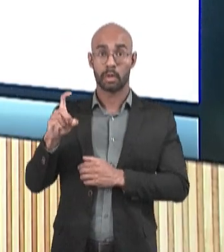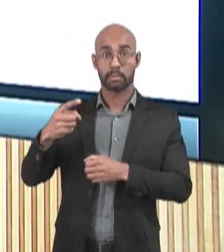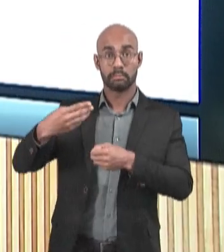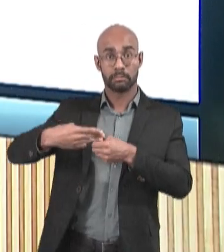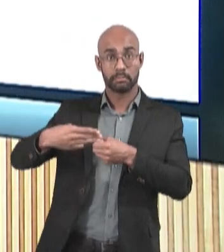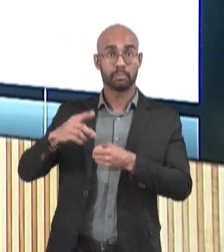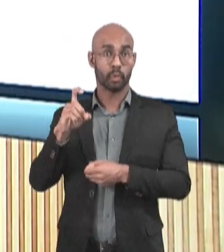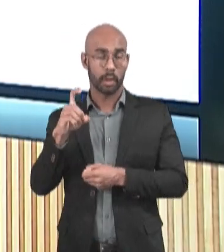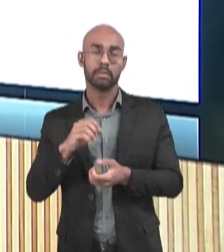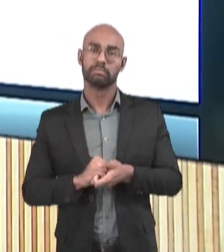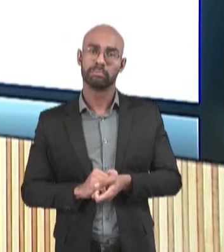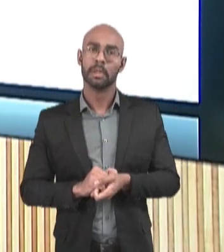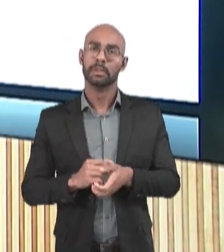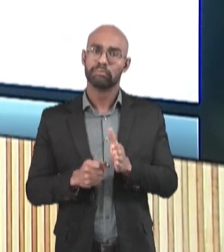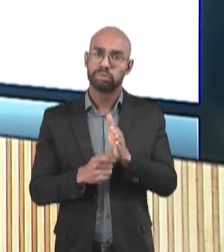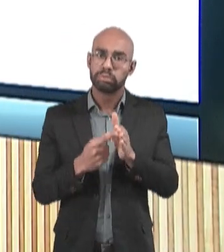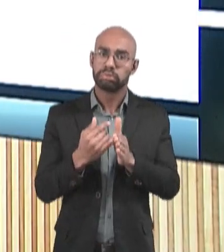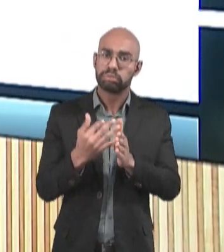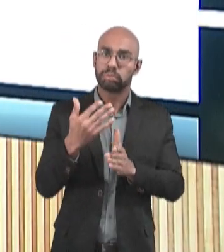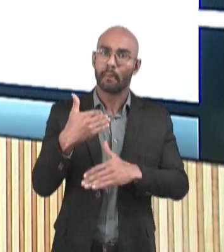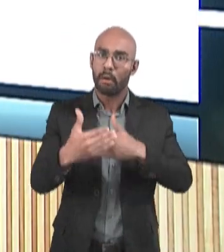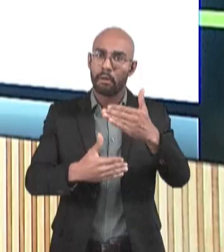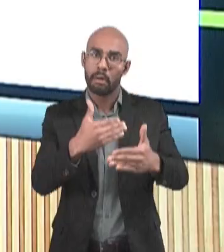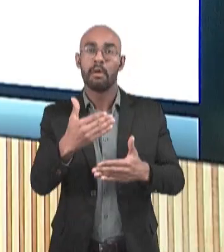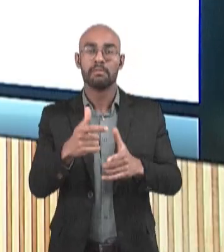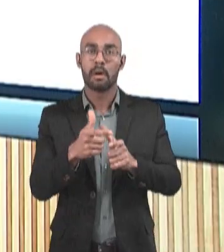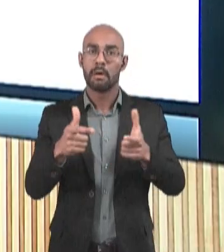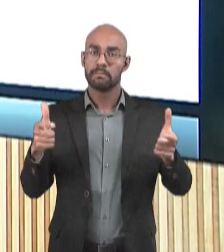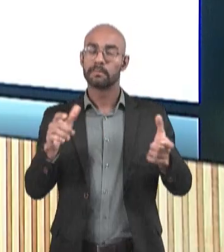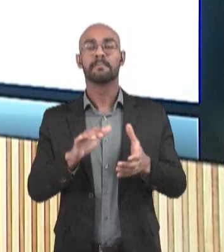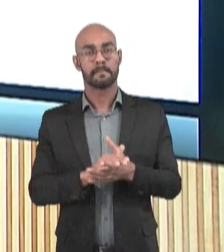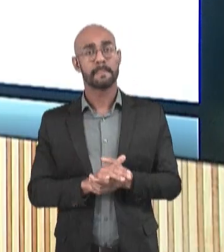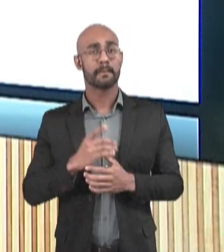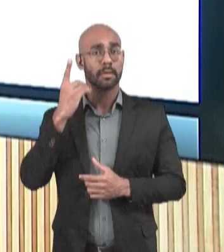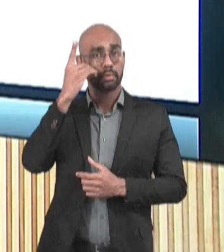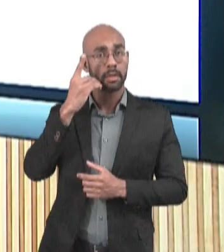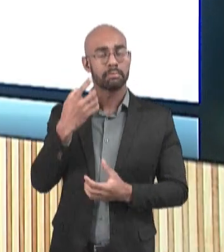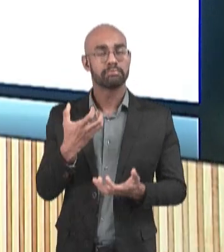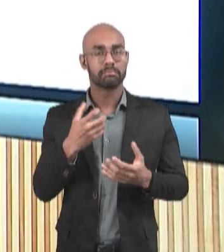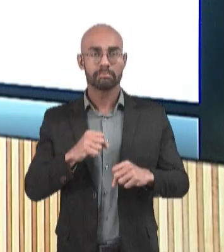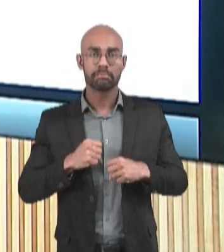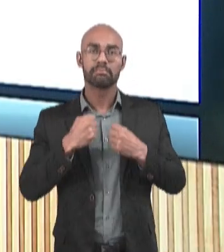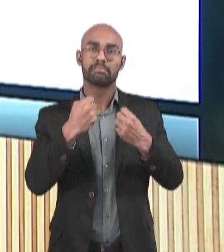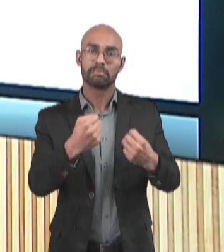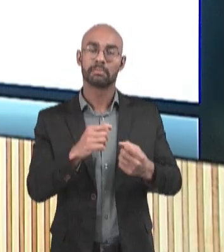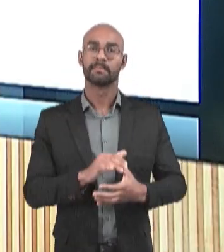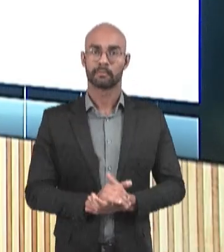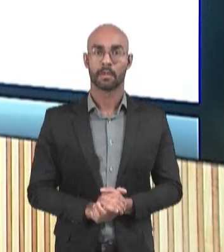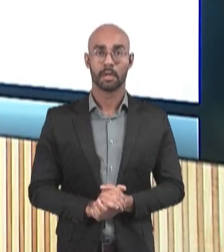cada edição ganhando mais corpo, e o deputado defende, então, a